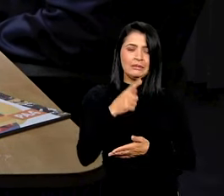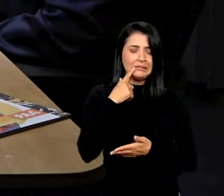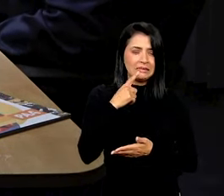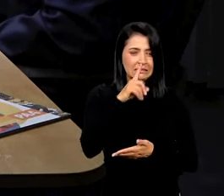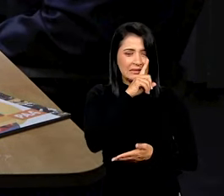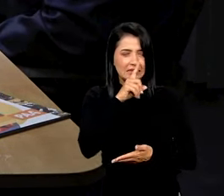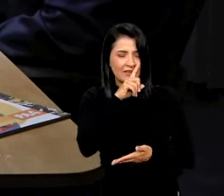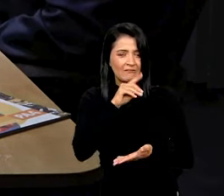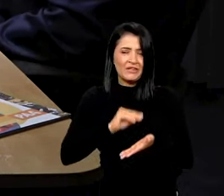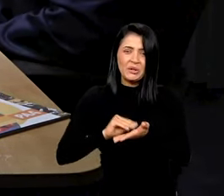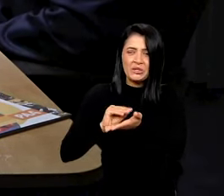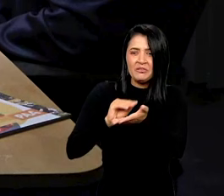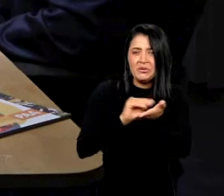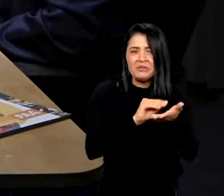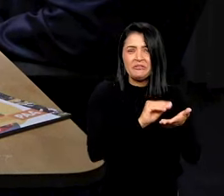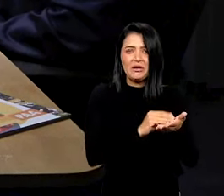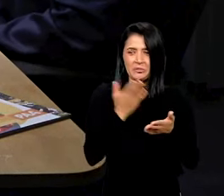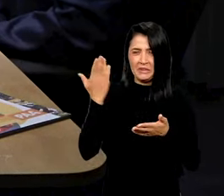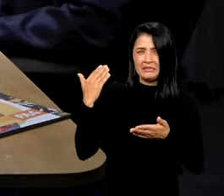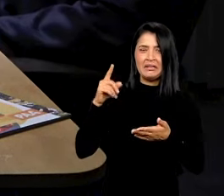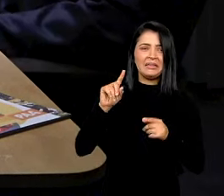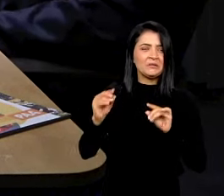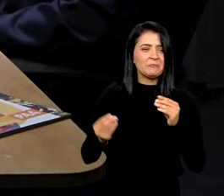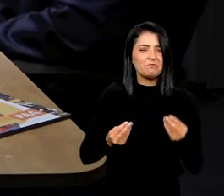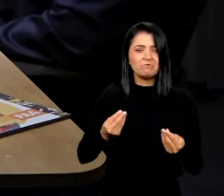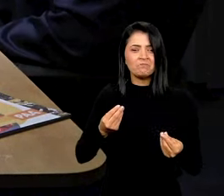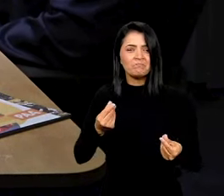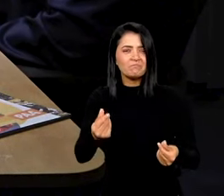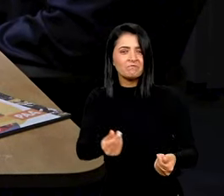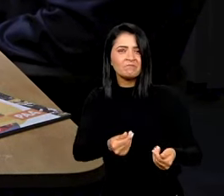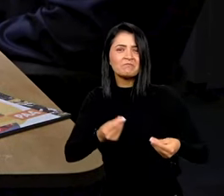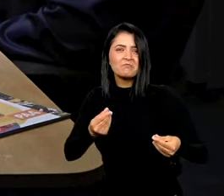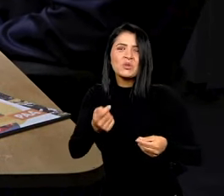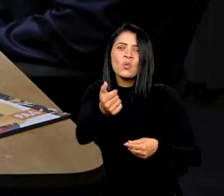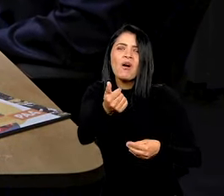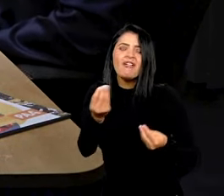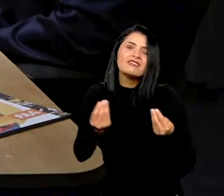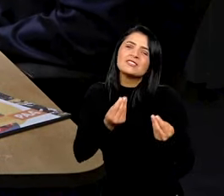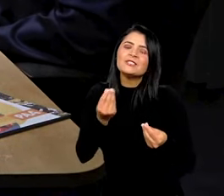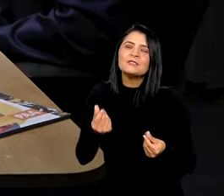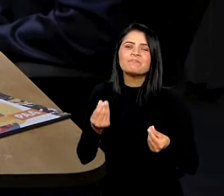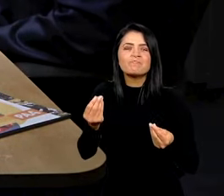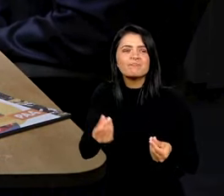ficou desatualizado, foi objeto também de muita,